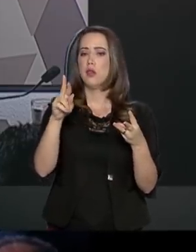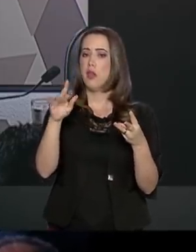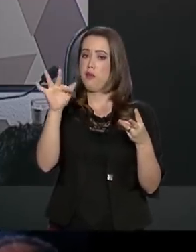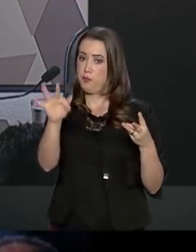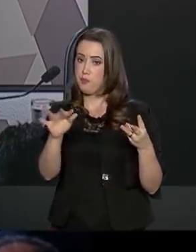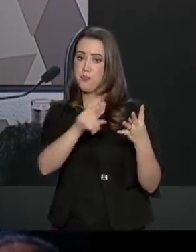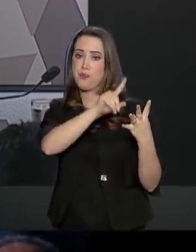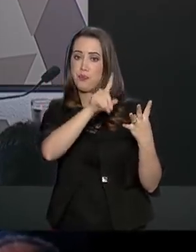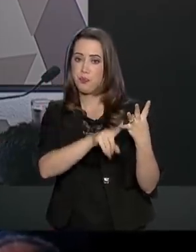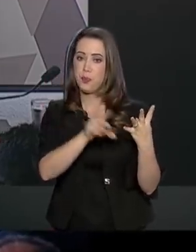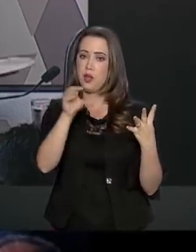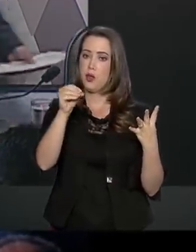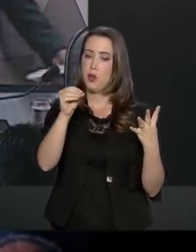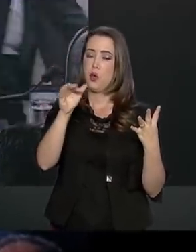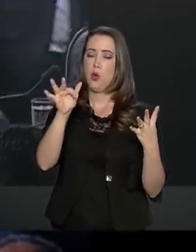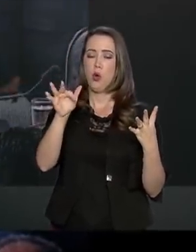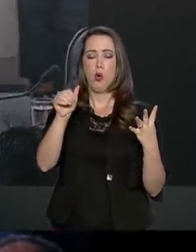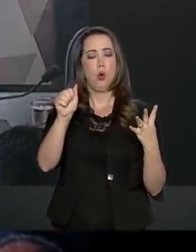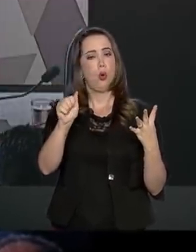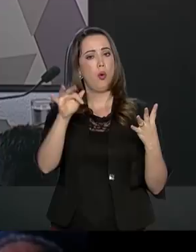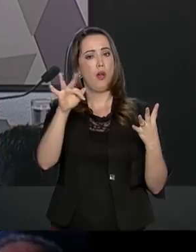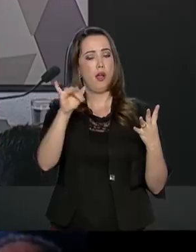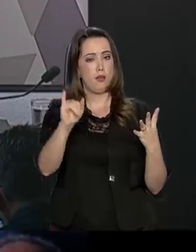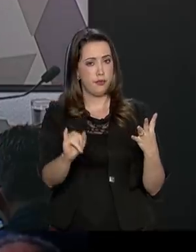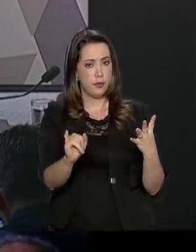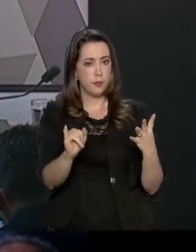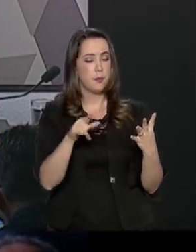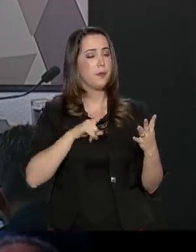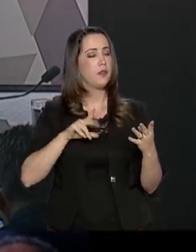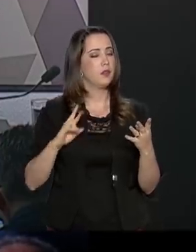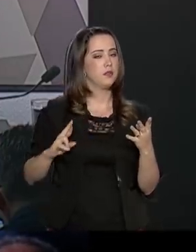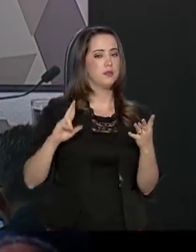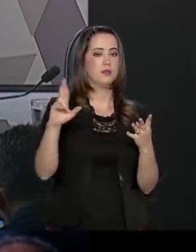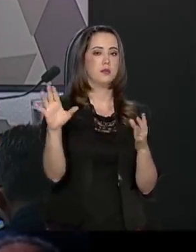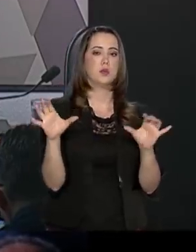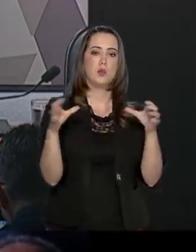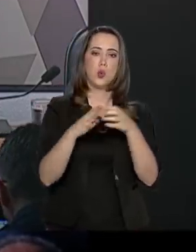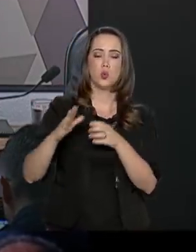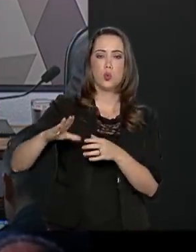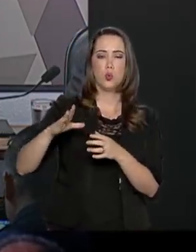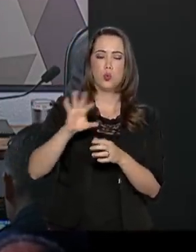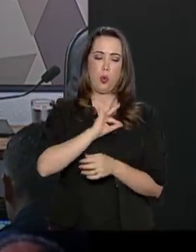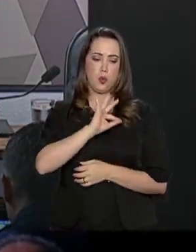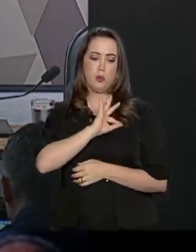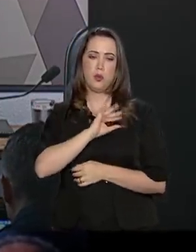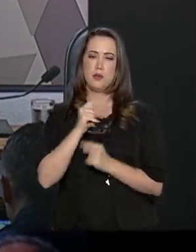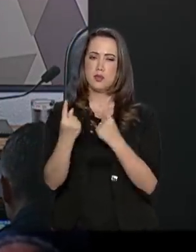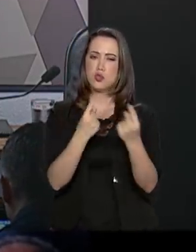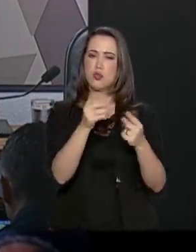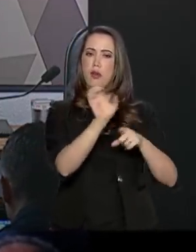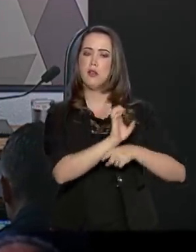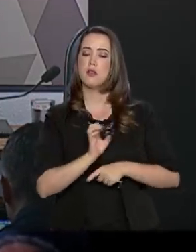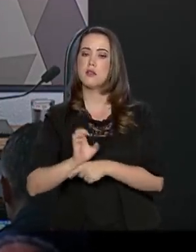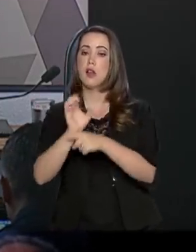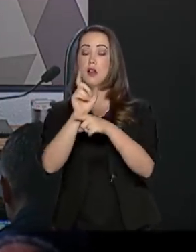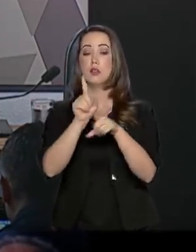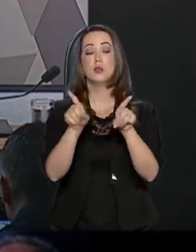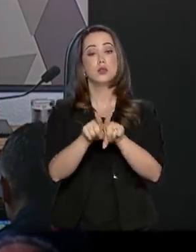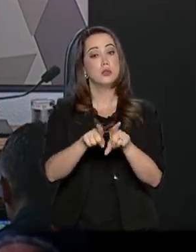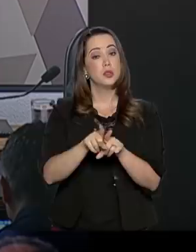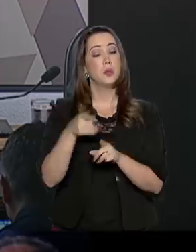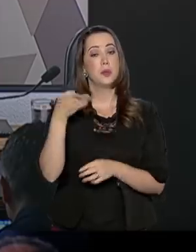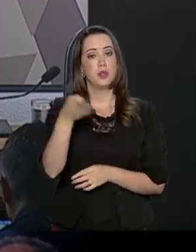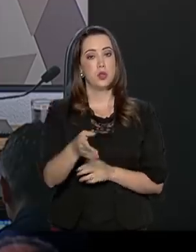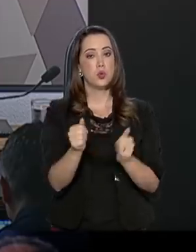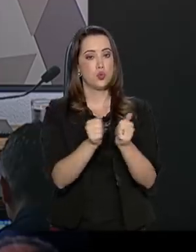COAF. Nós vamos ter ali também representantes das forças policiais estaduais, nós vamos colocar também